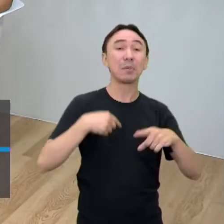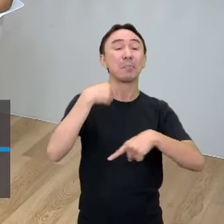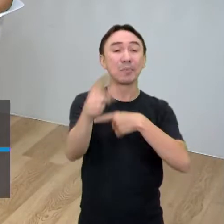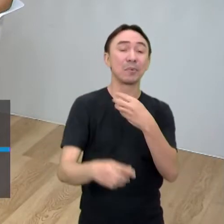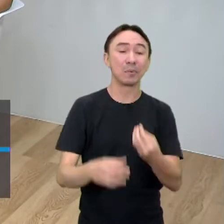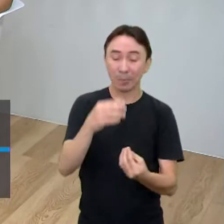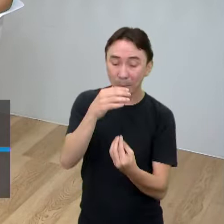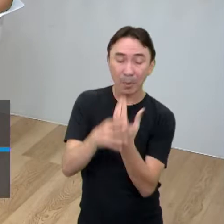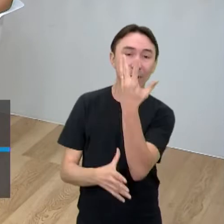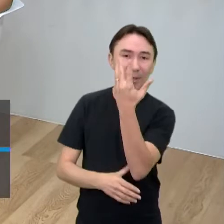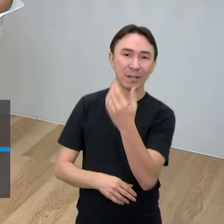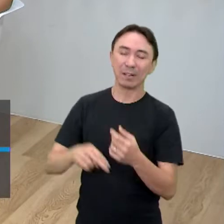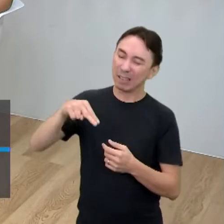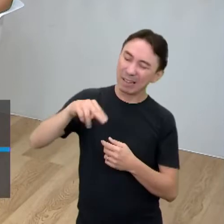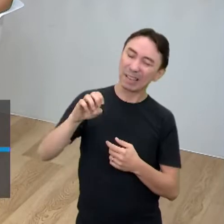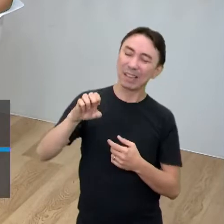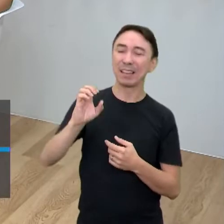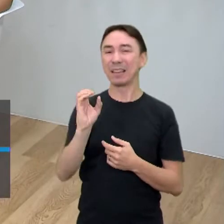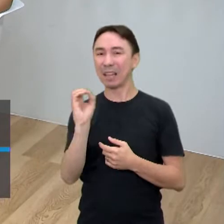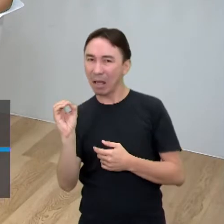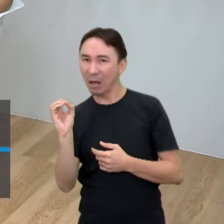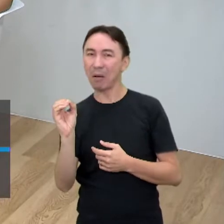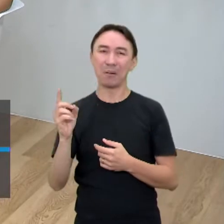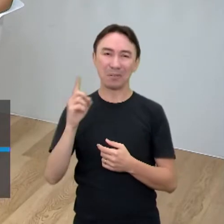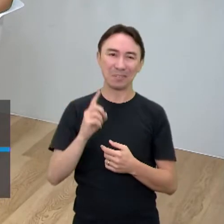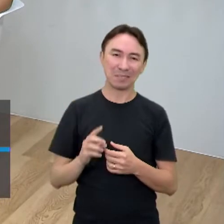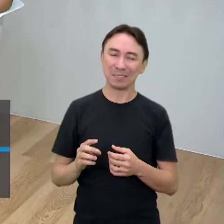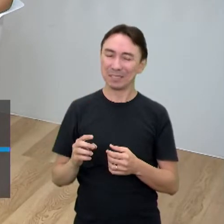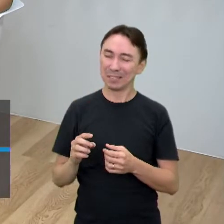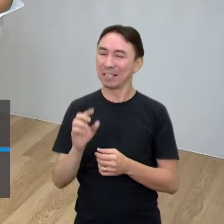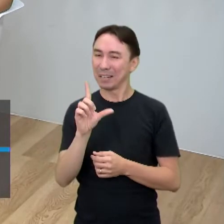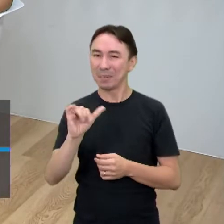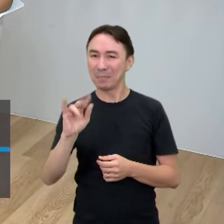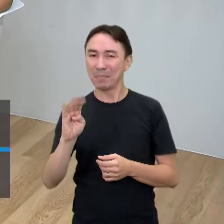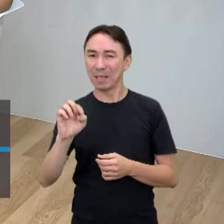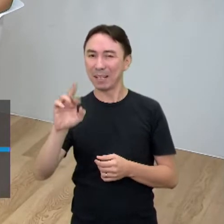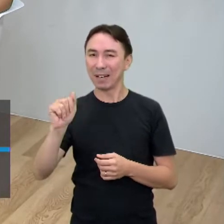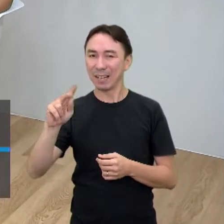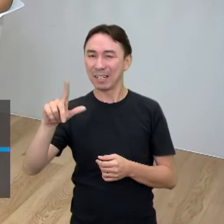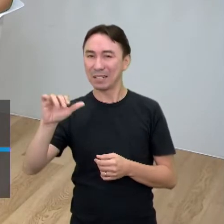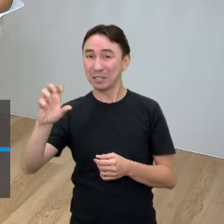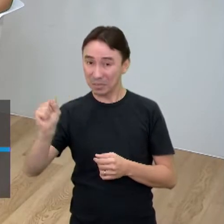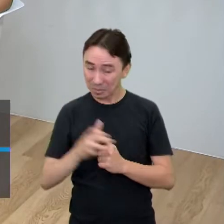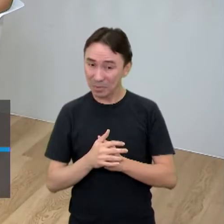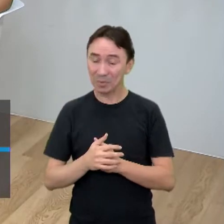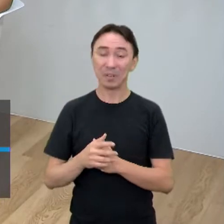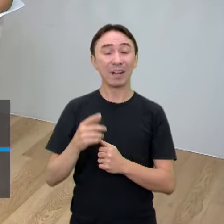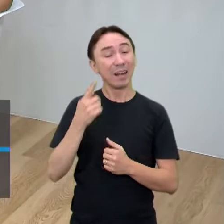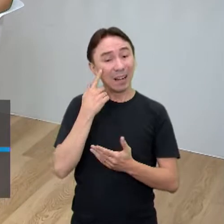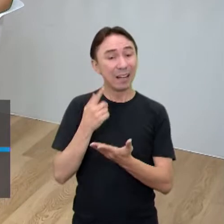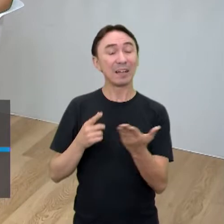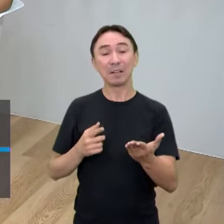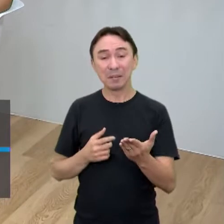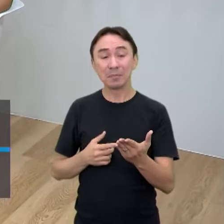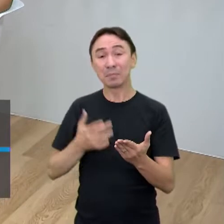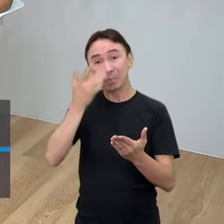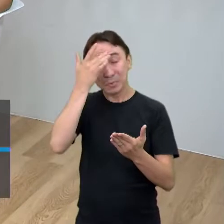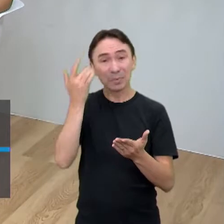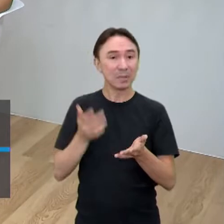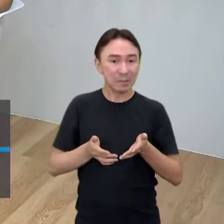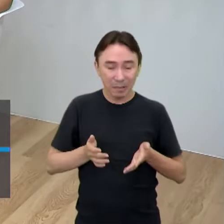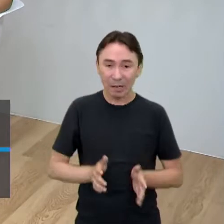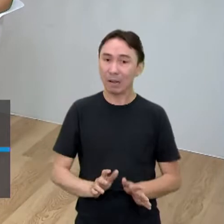a partir da era Reagan, a partir da era Thatcher. A galera que nasceu ali realmente reuniu mais